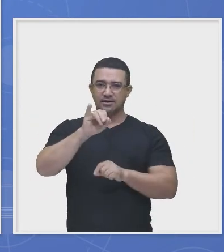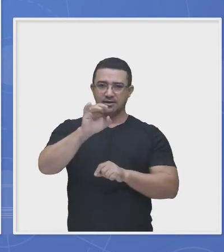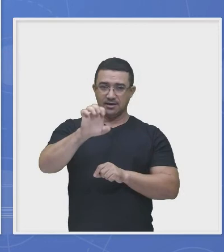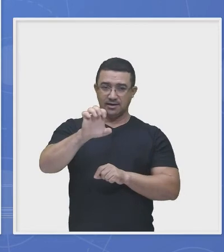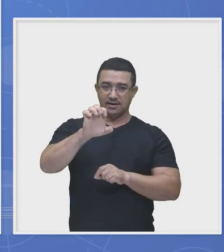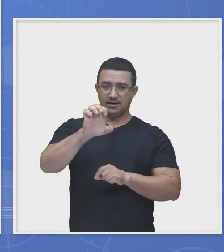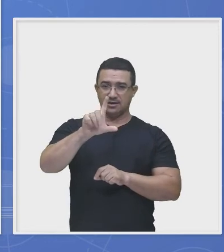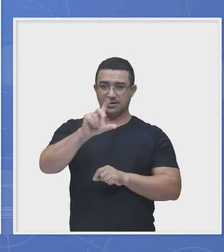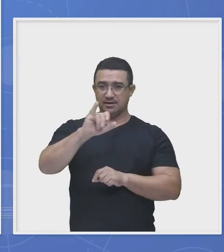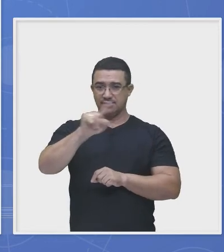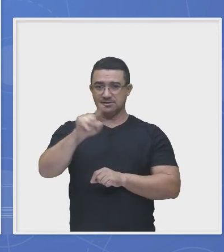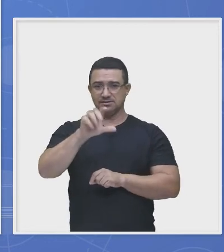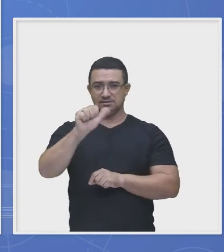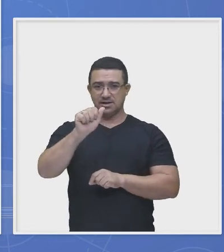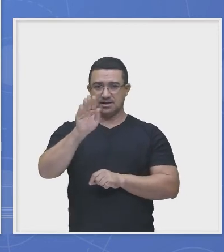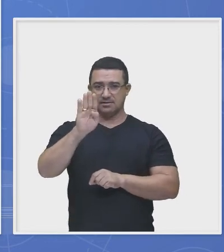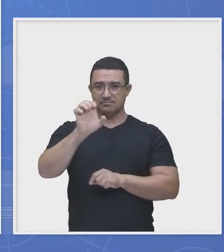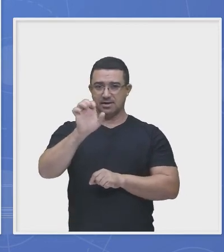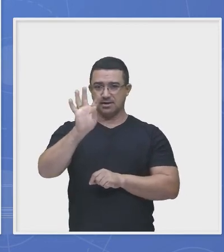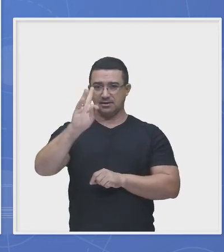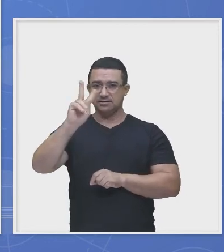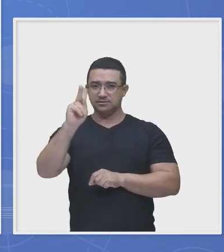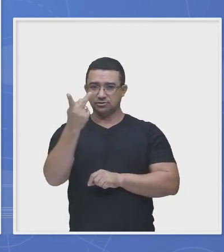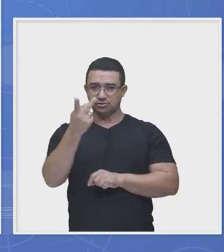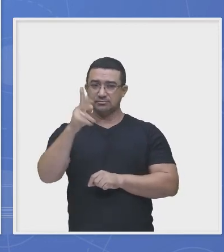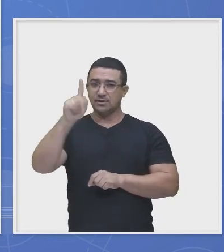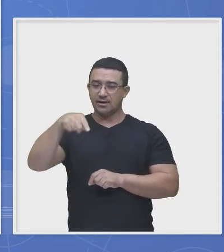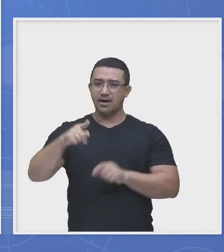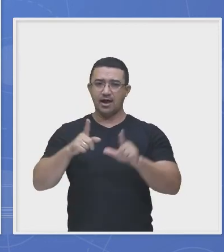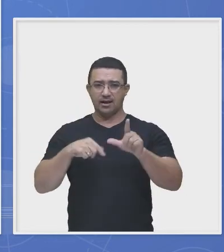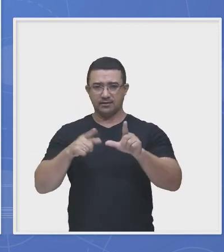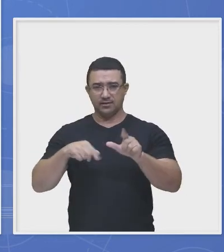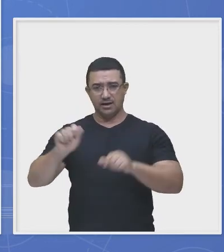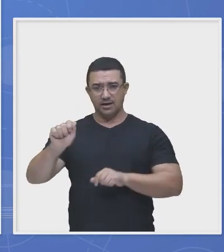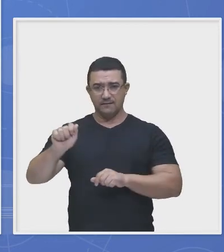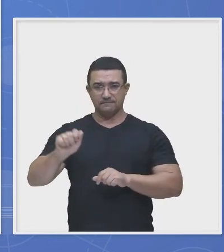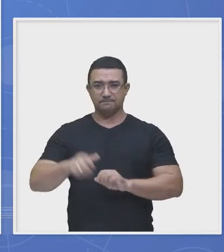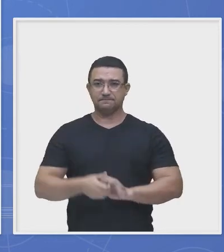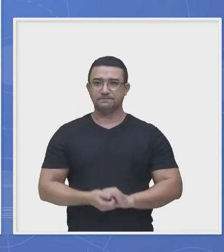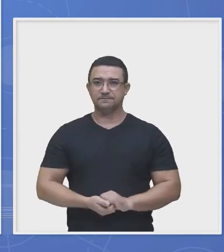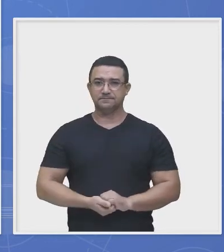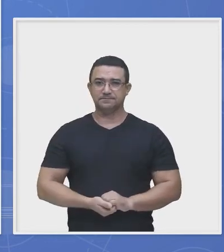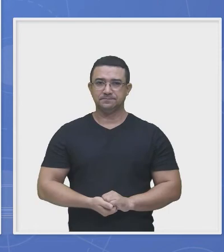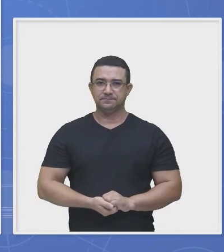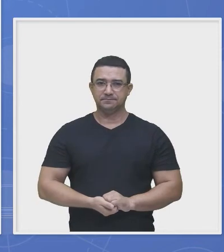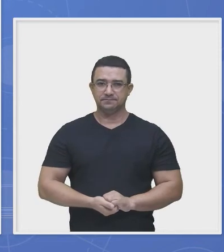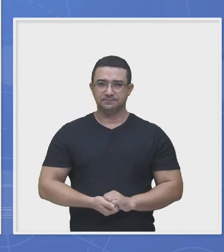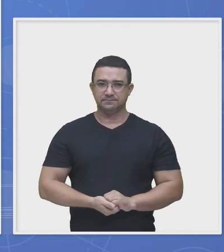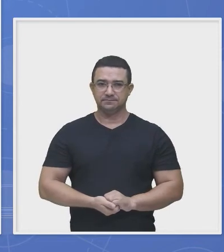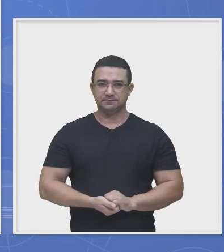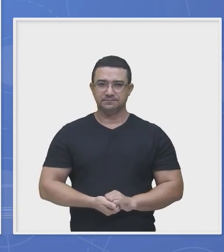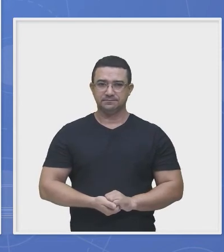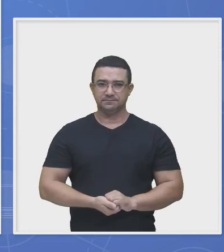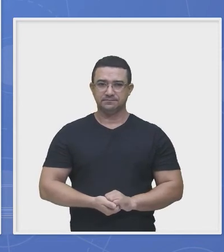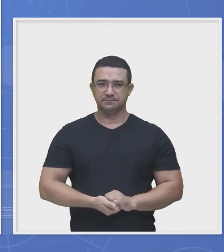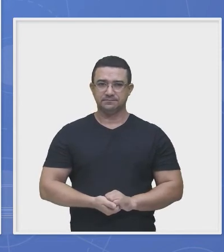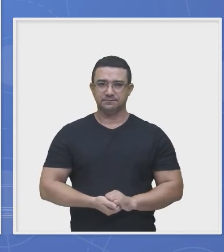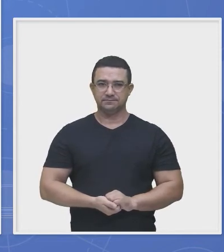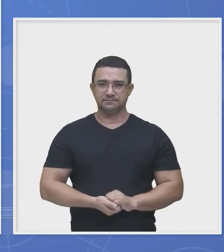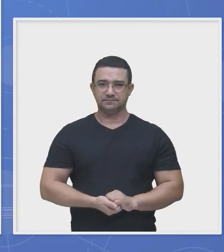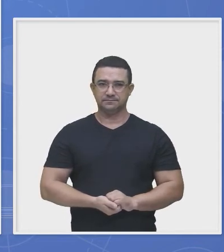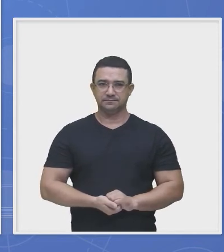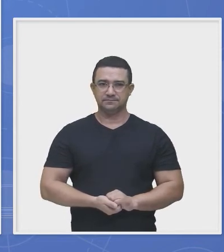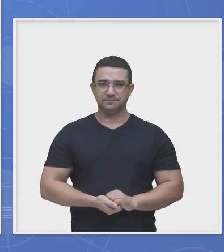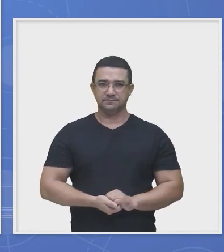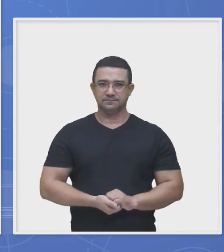lá, respondendo que a resposta correta da questão é a letra A. Elizabeth, que é lá da Escola Estadual Solo de Luceno. Um abraço à